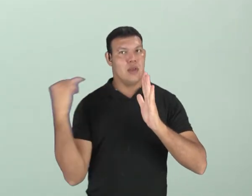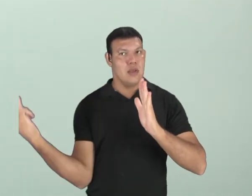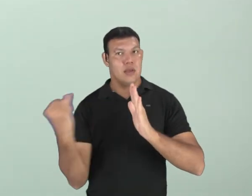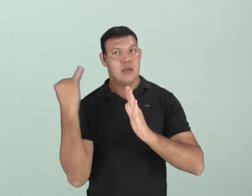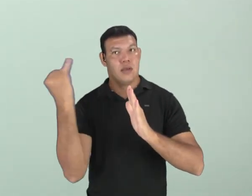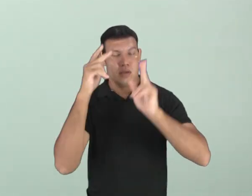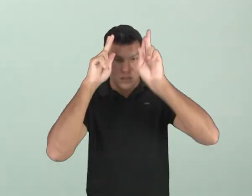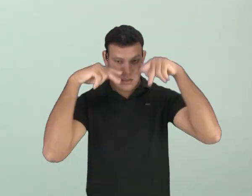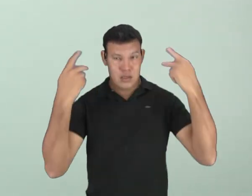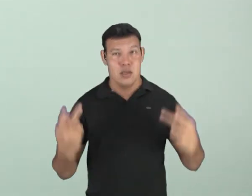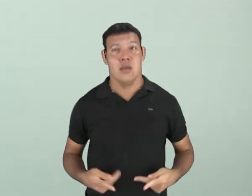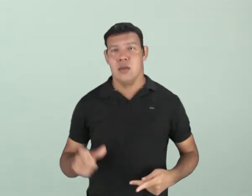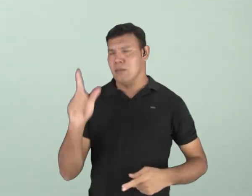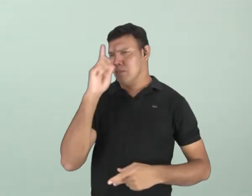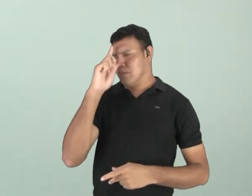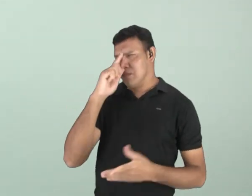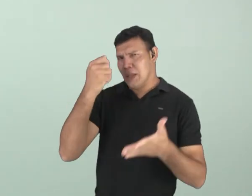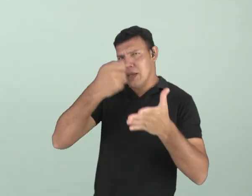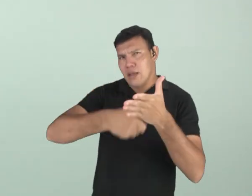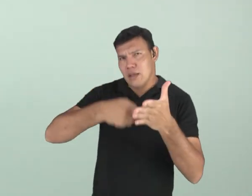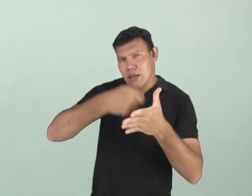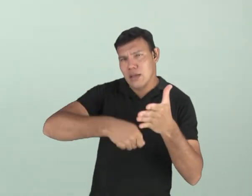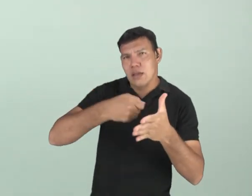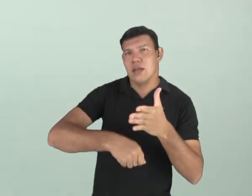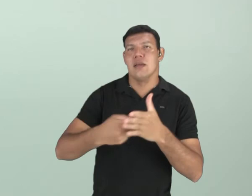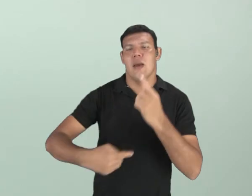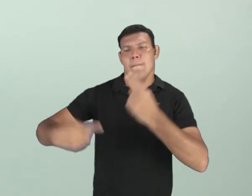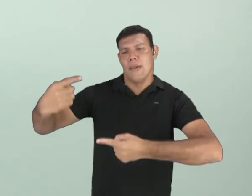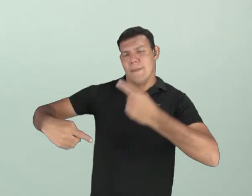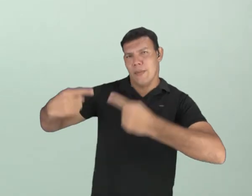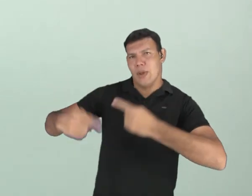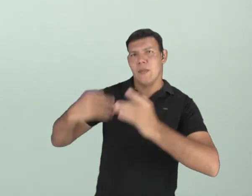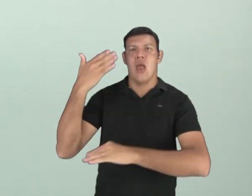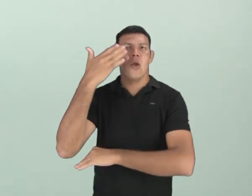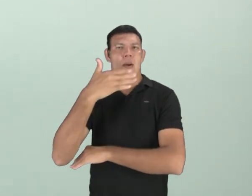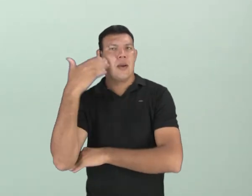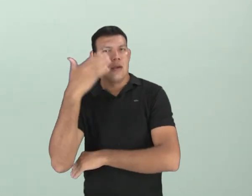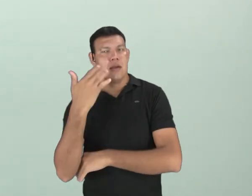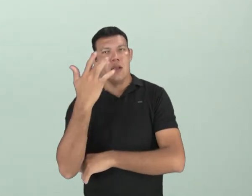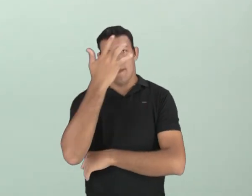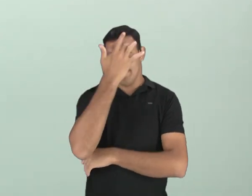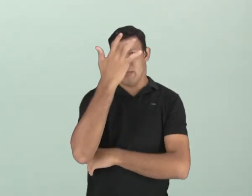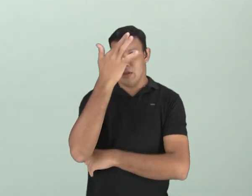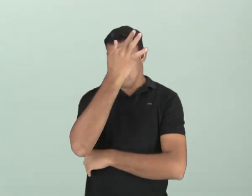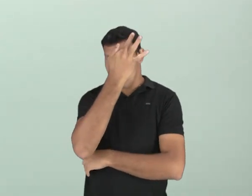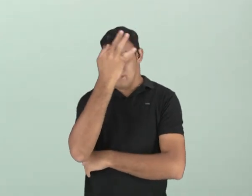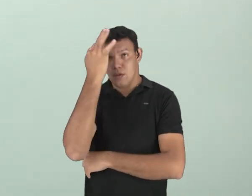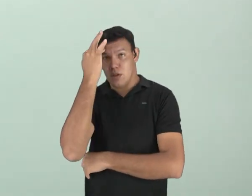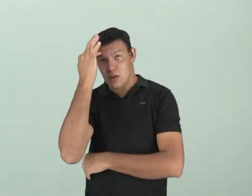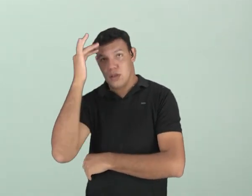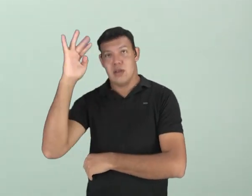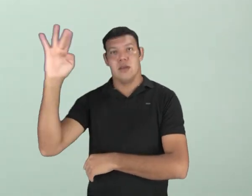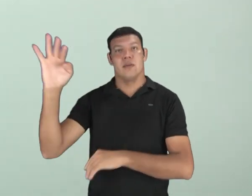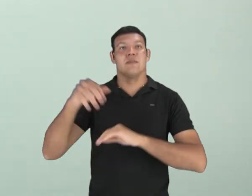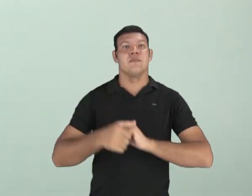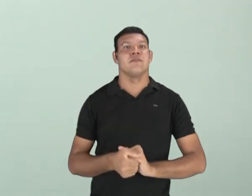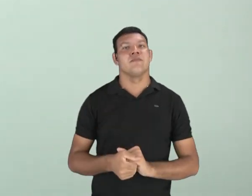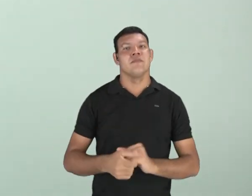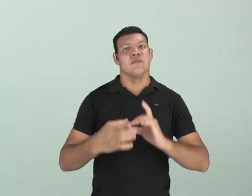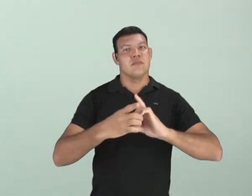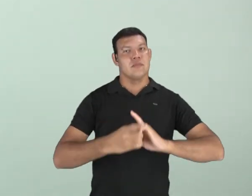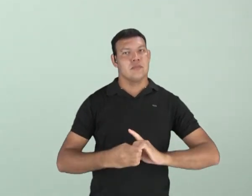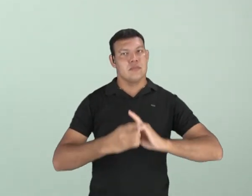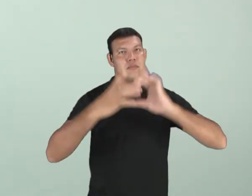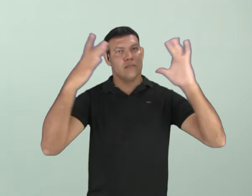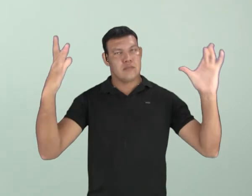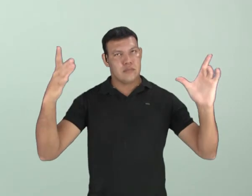porque os gregos, eles se dedicavam a discutir, a filosofar, então eles vêm com a filosofia, né, com a